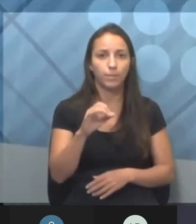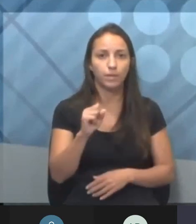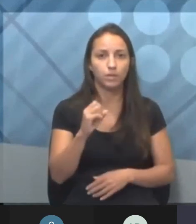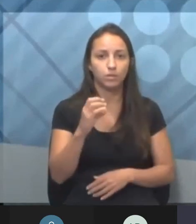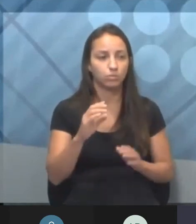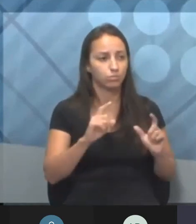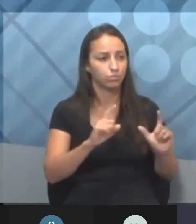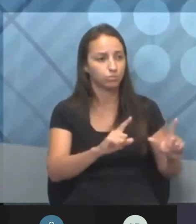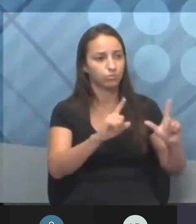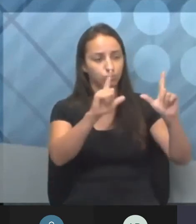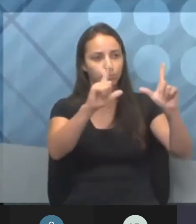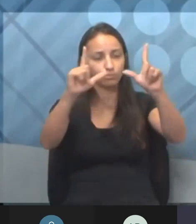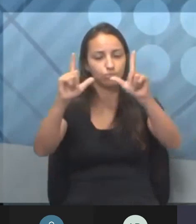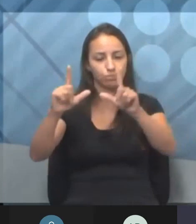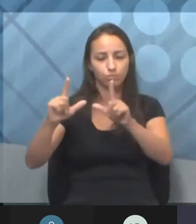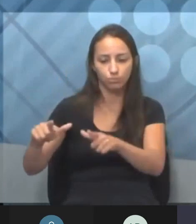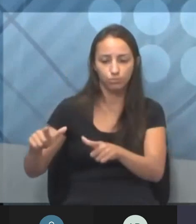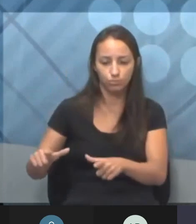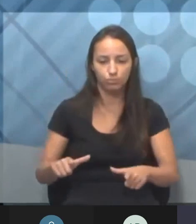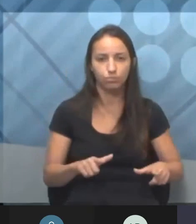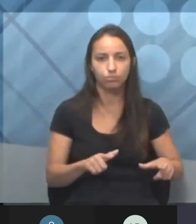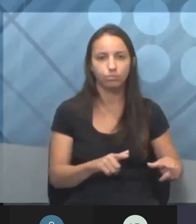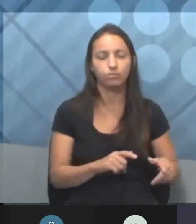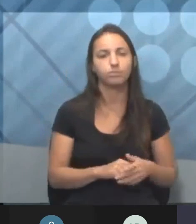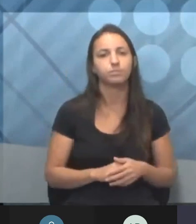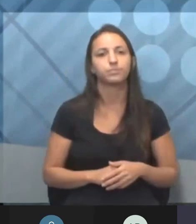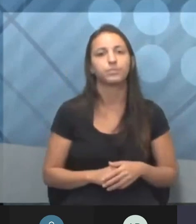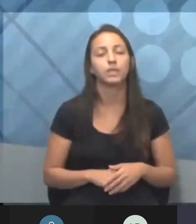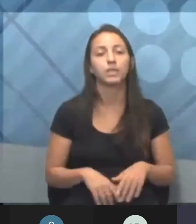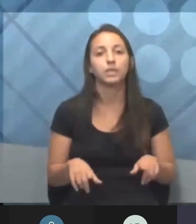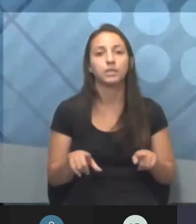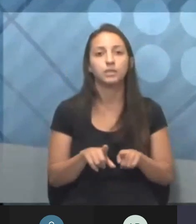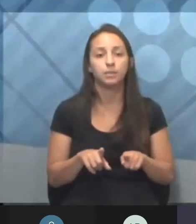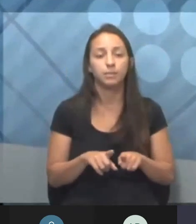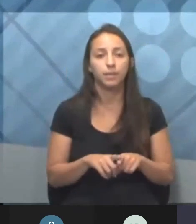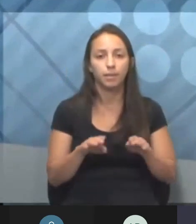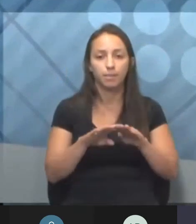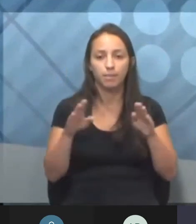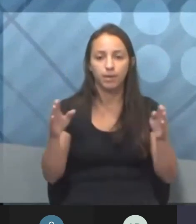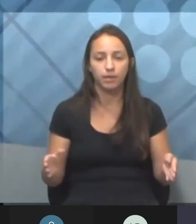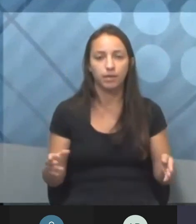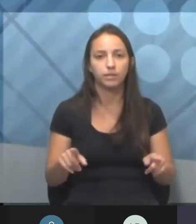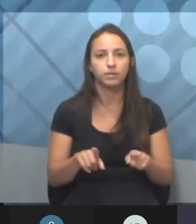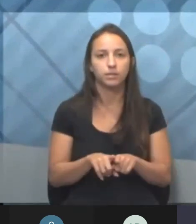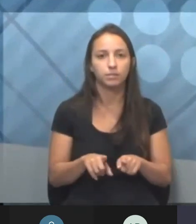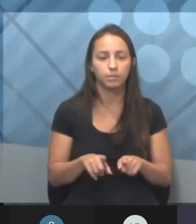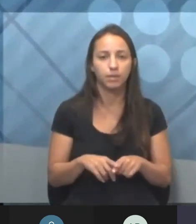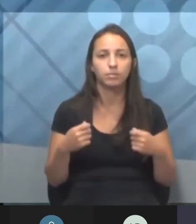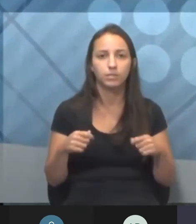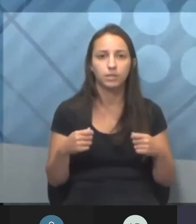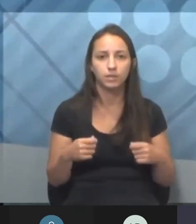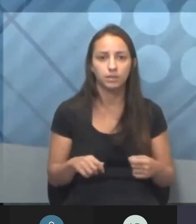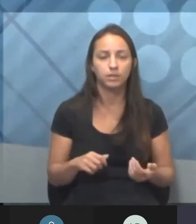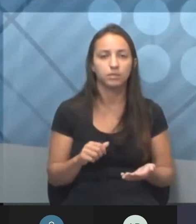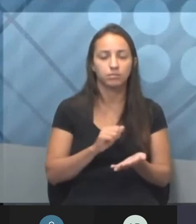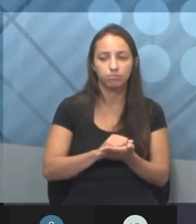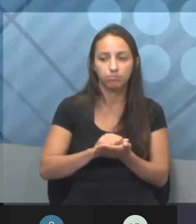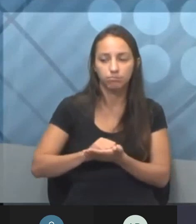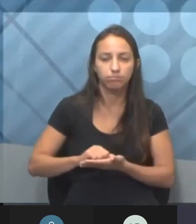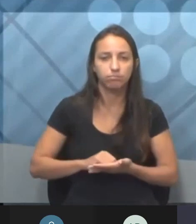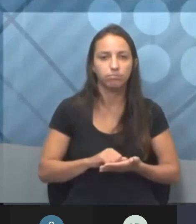e também nas paredes, do piso ao teto. Materiais das bancadas também precisam ser materiais